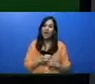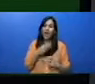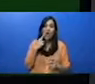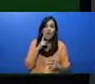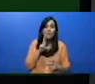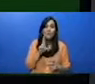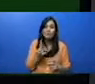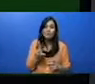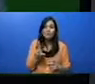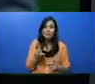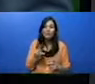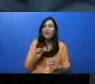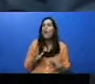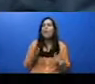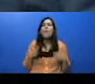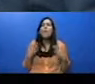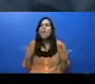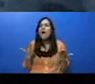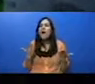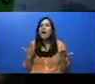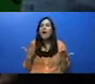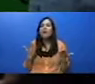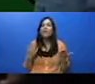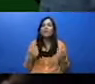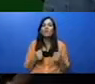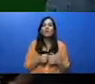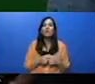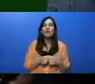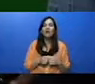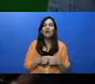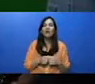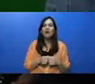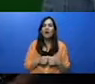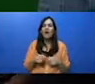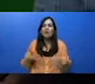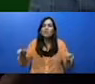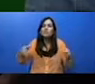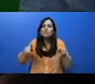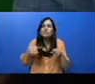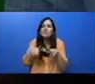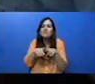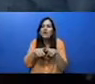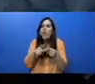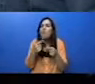responder, tá? Quais foram as principais causas da extinção de animais ocorridas no